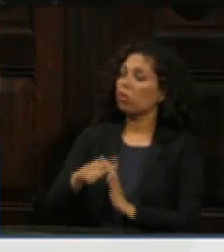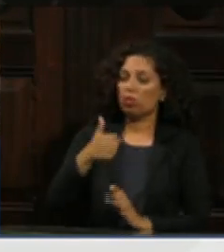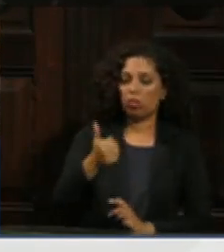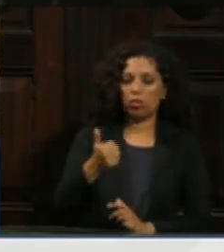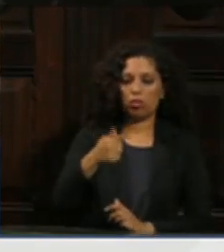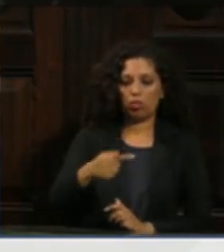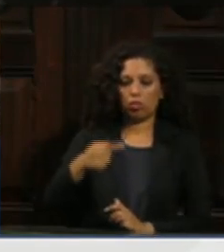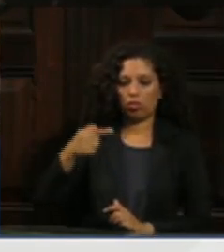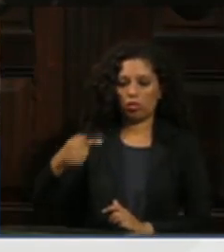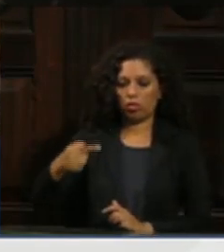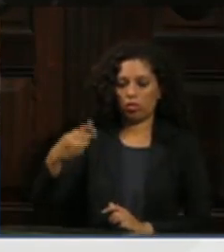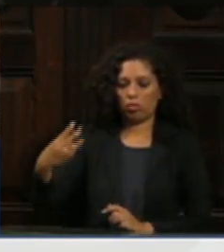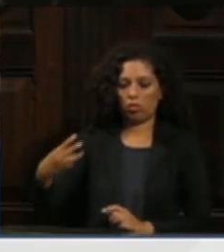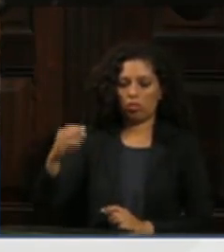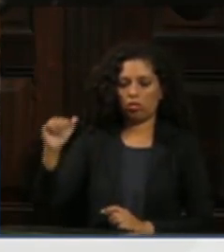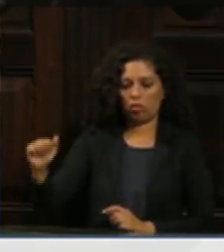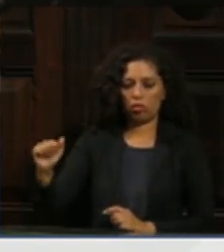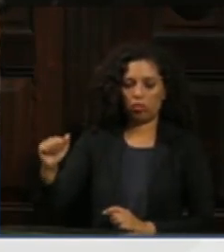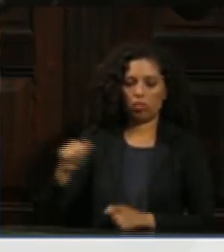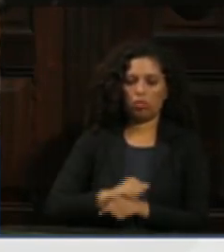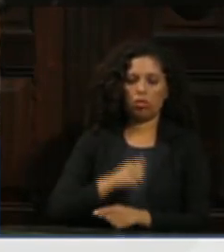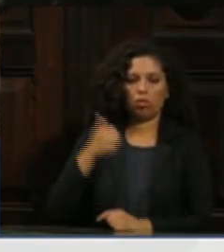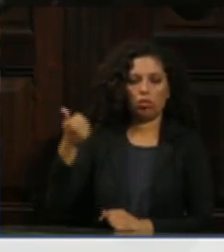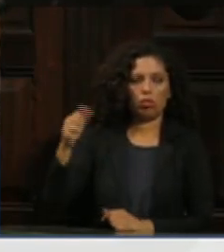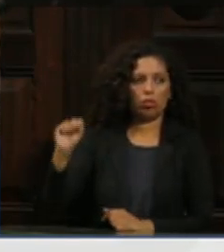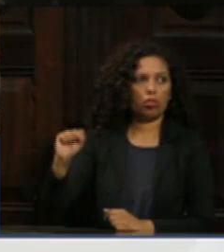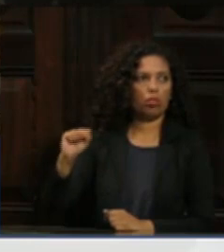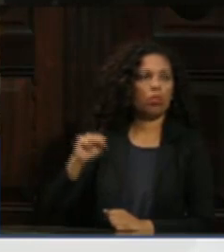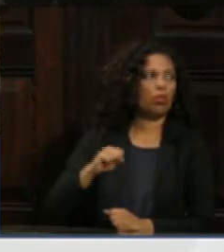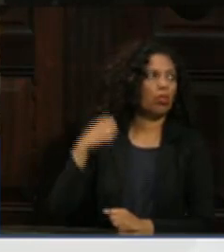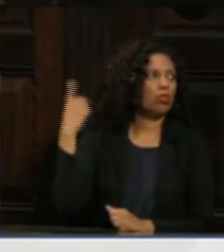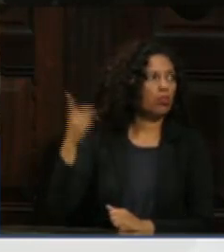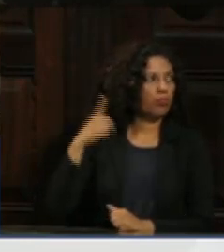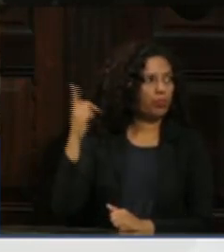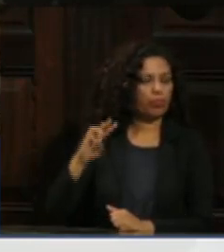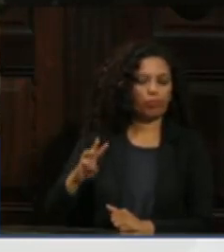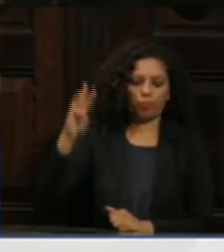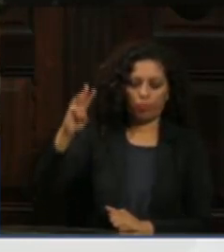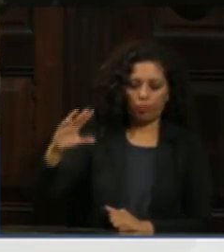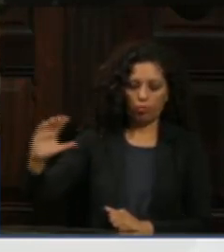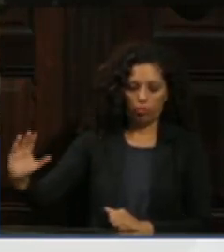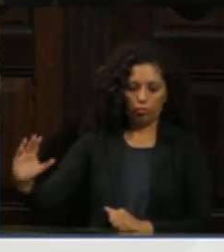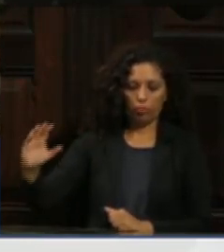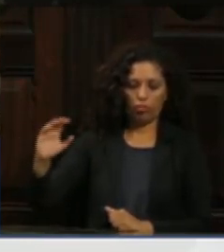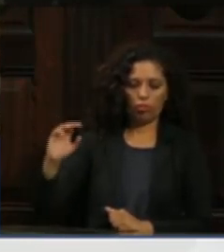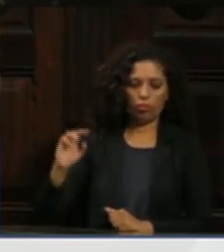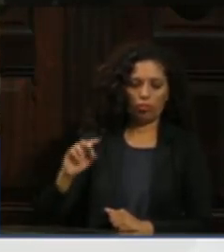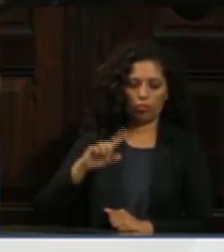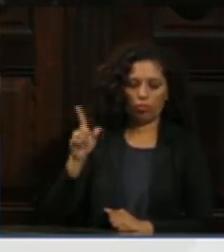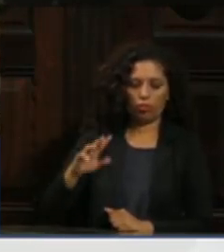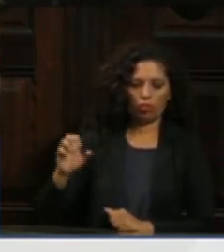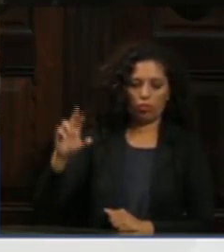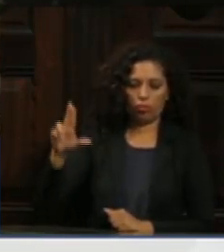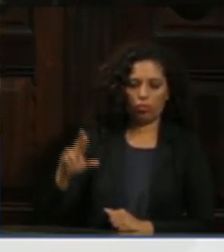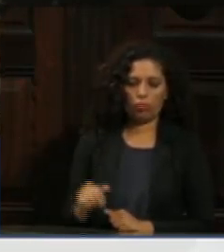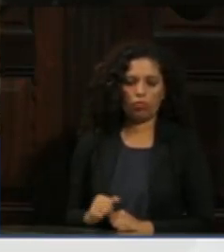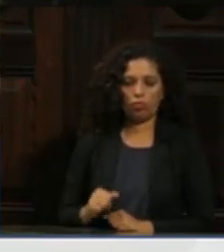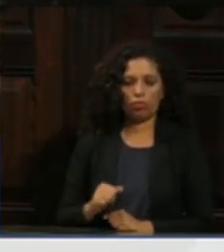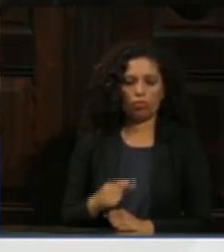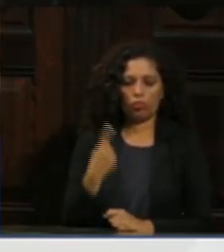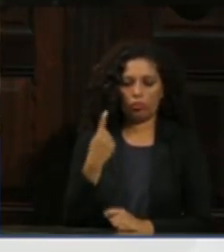4454/2018, autoria deputado Luiz Paulo. Em tramitação ordinária, segunda discussão, redação do vencido, assim emendada, projeto de lei